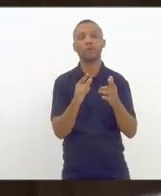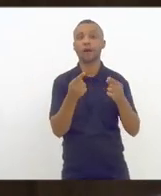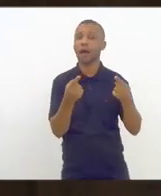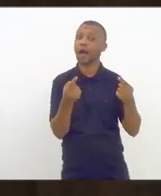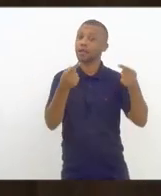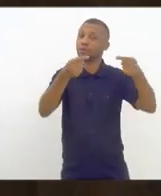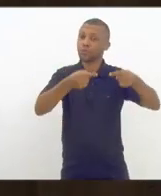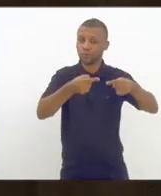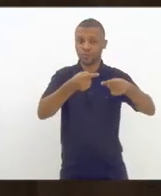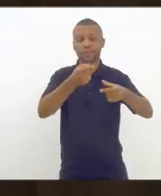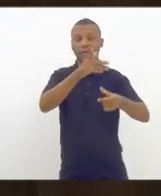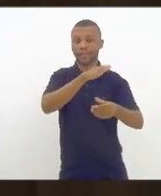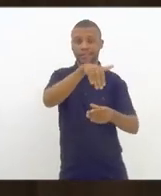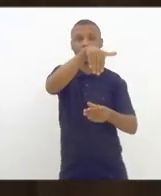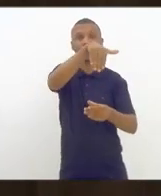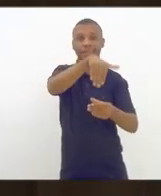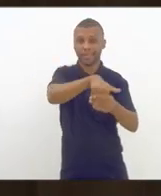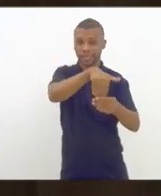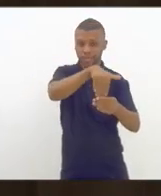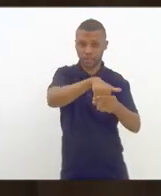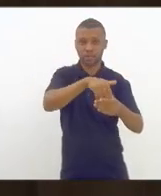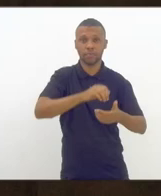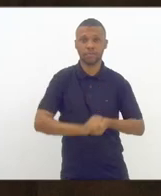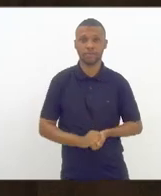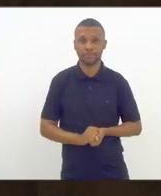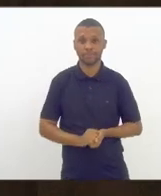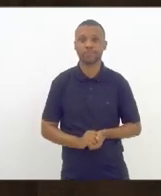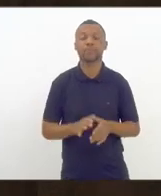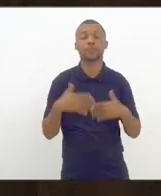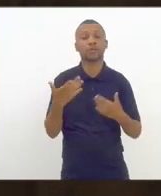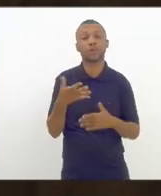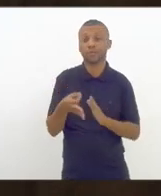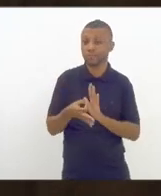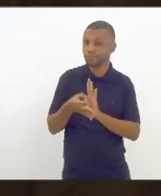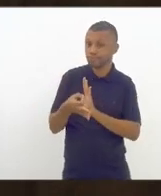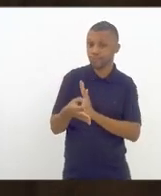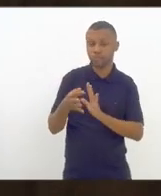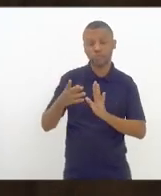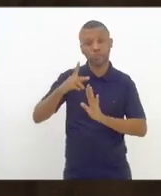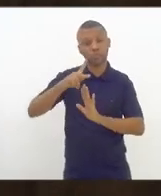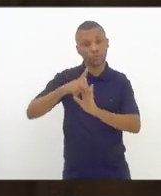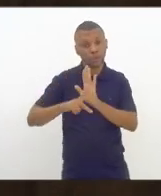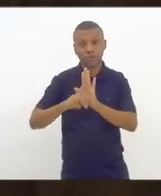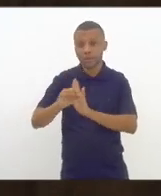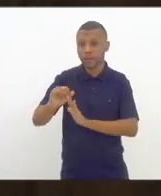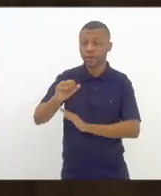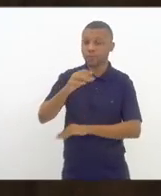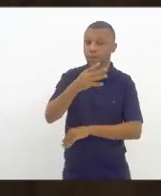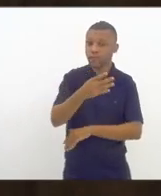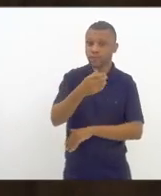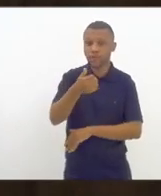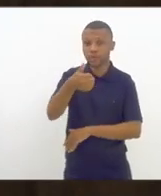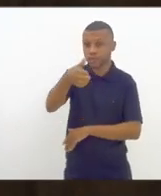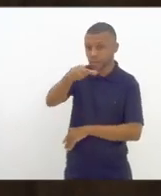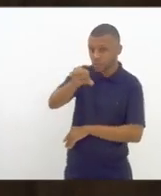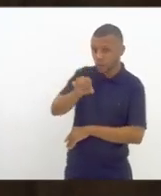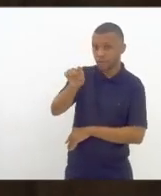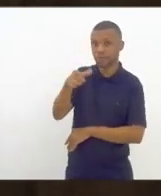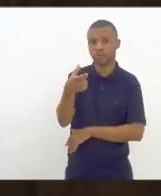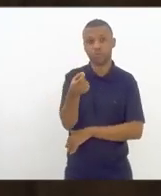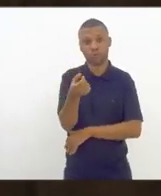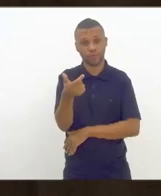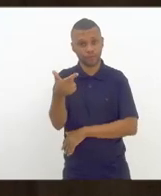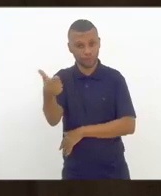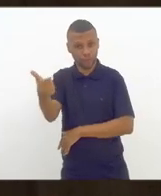eleições, dou parecer no projeto de lei 4119 de 21, de autoria da